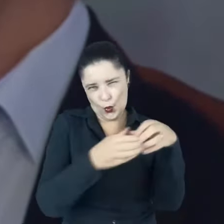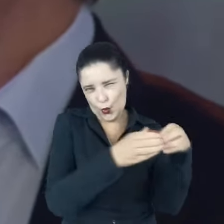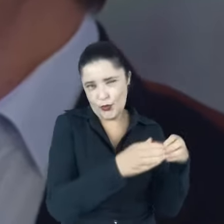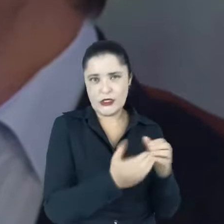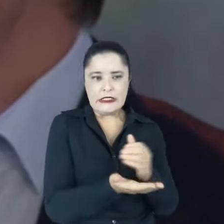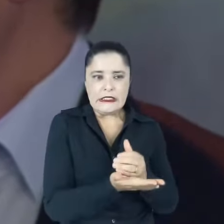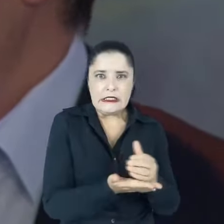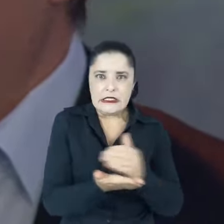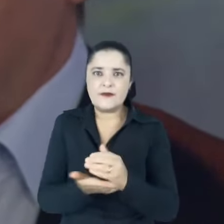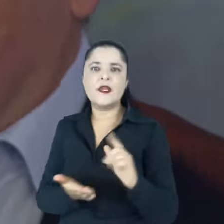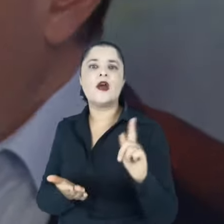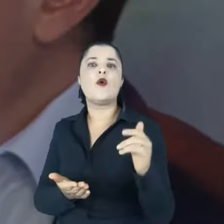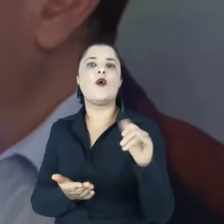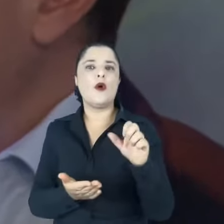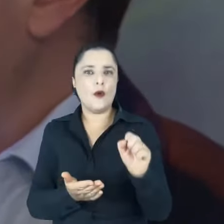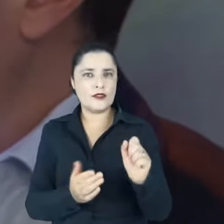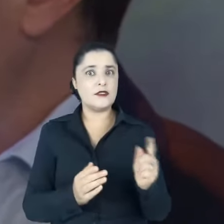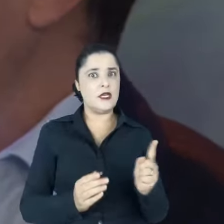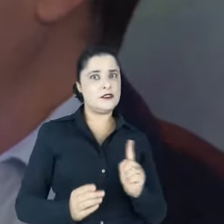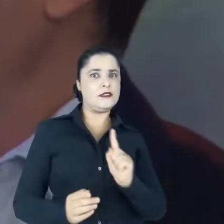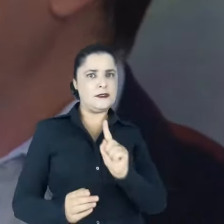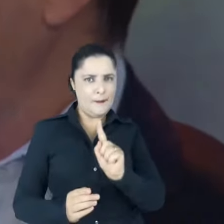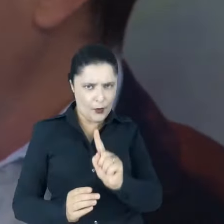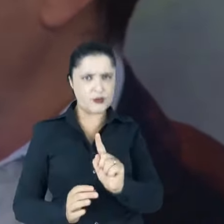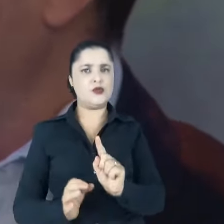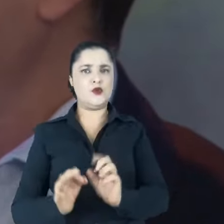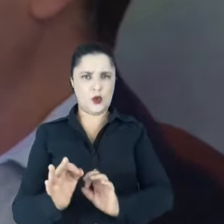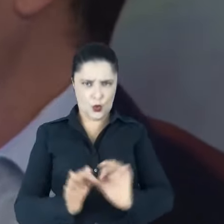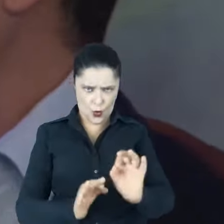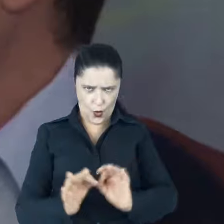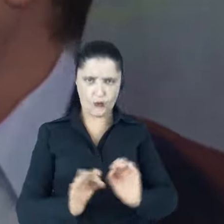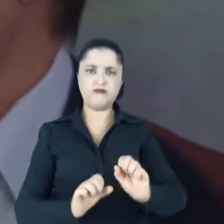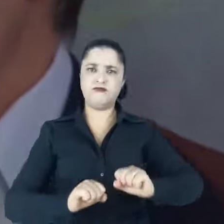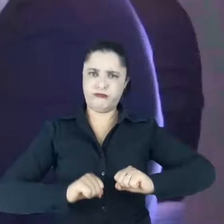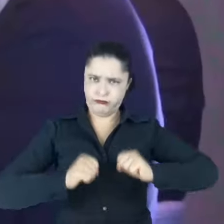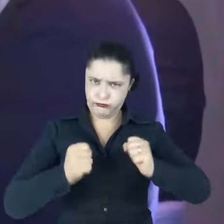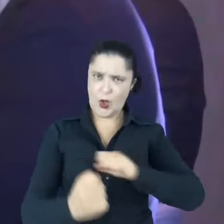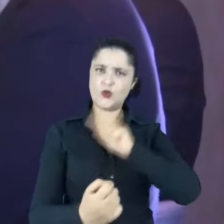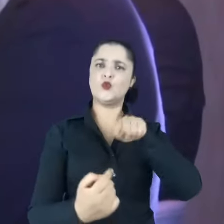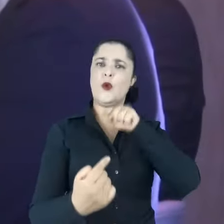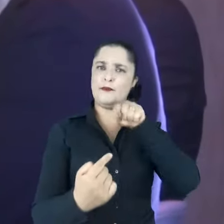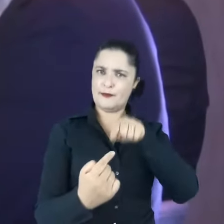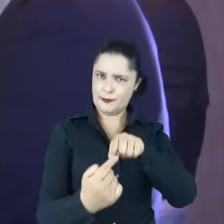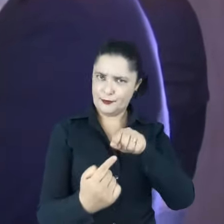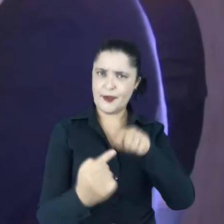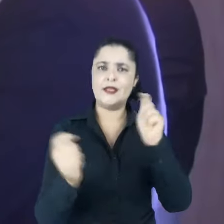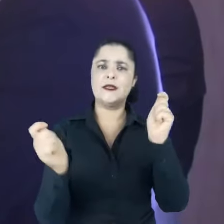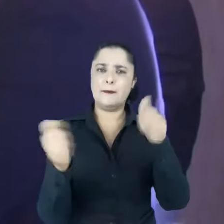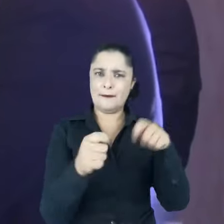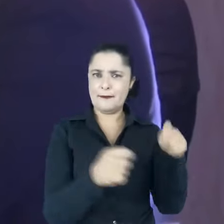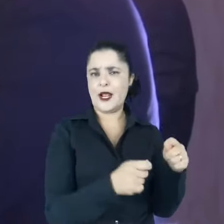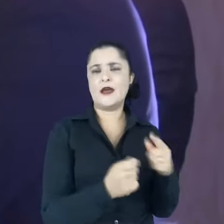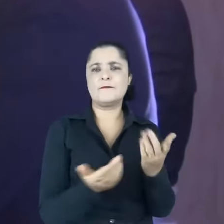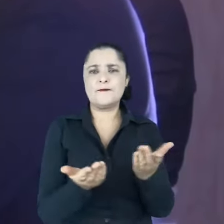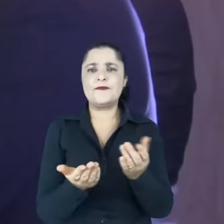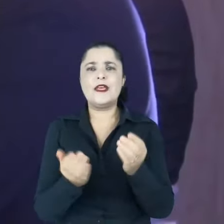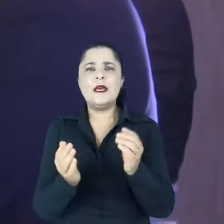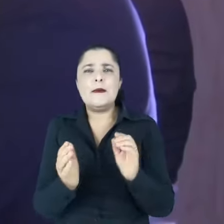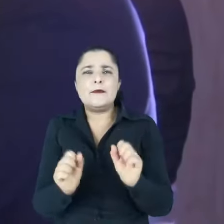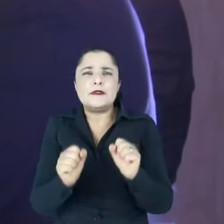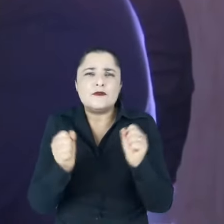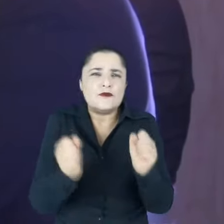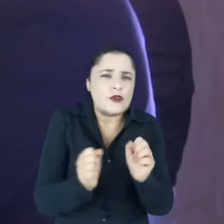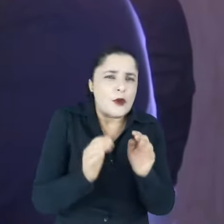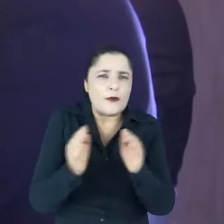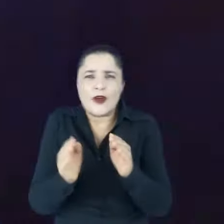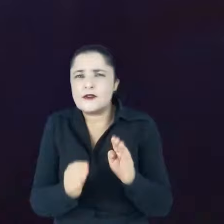se posicionou já como uma das suas metas, inclusive, por determinar que o biometano vai